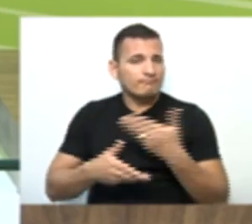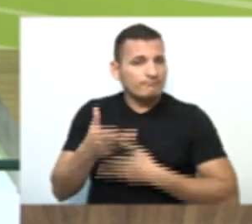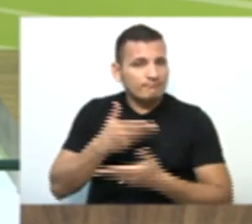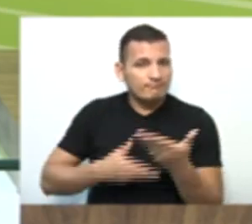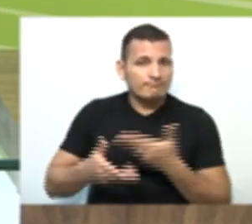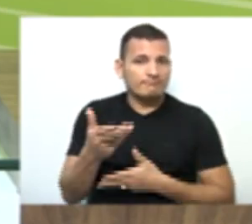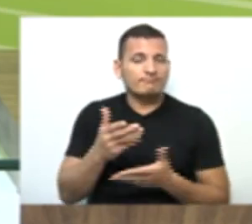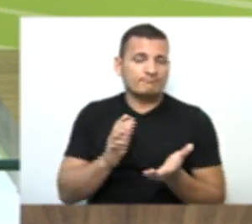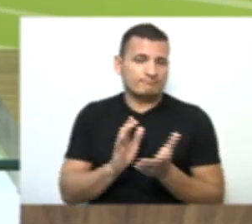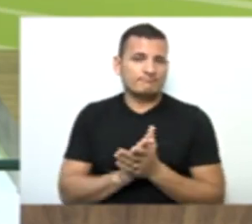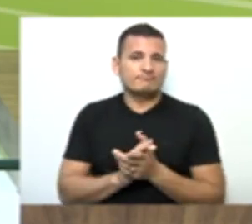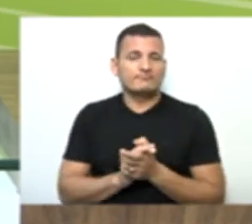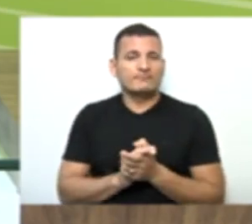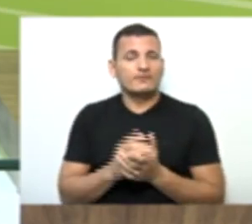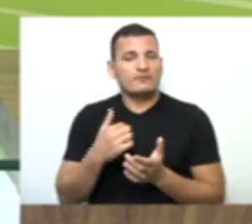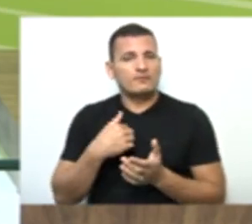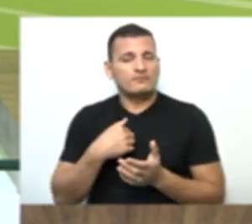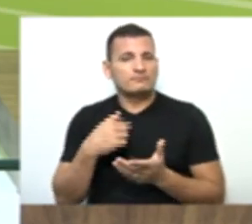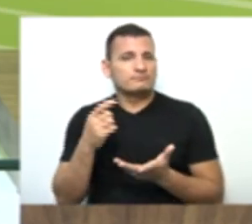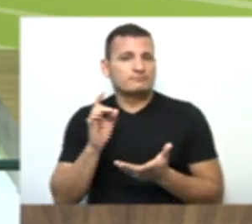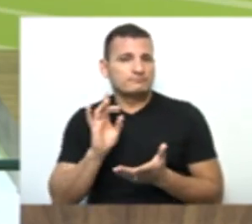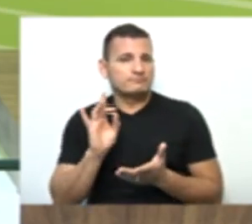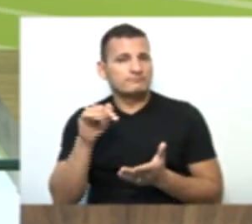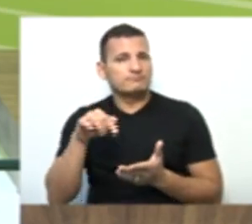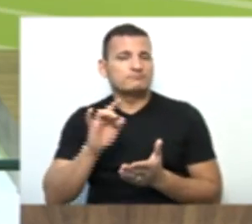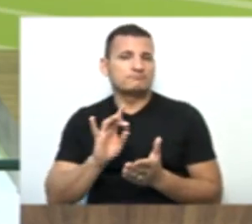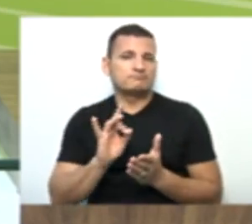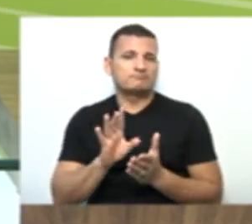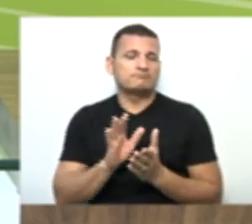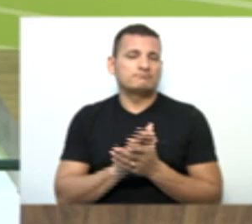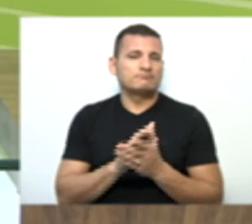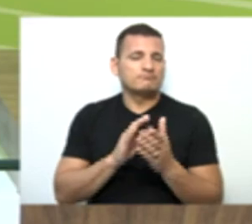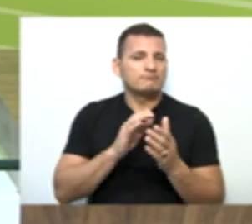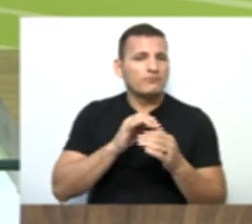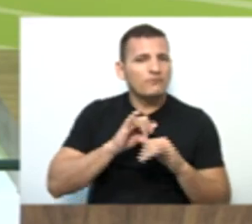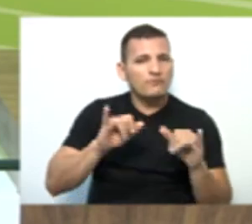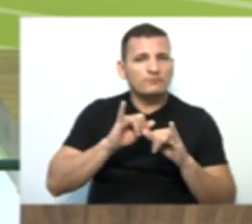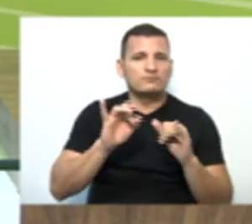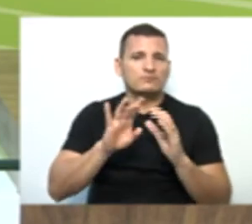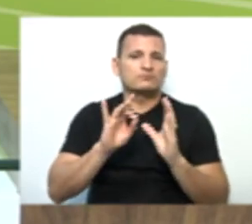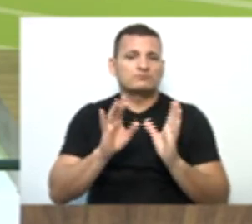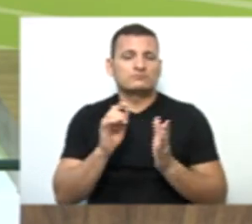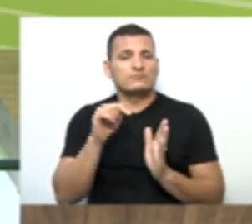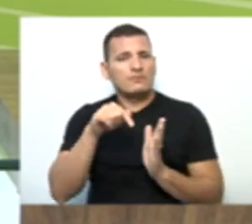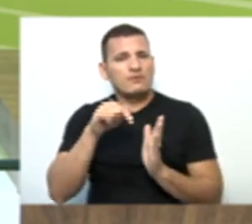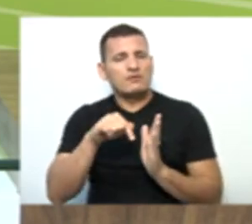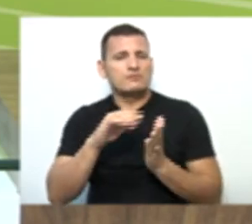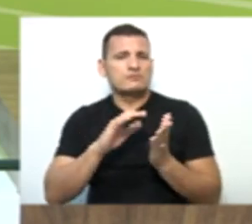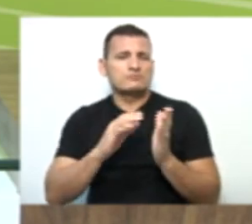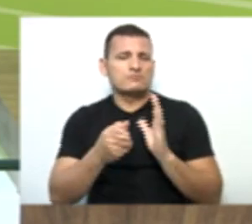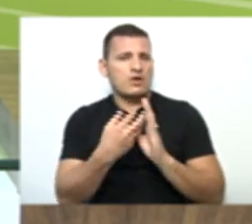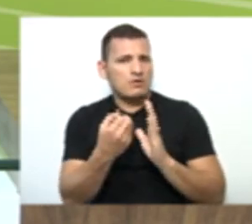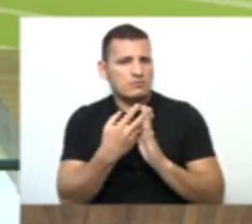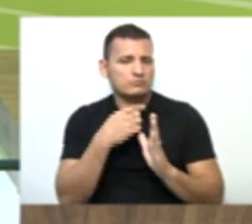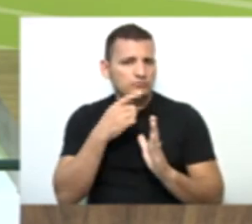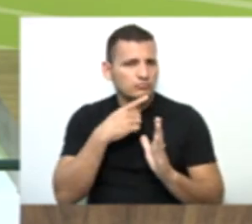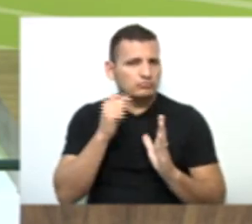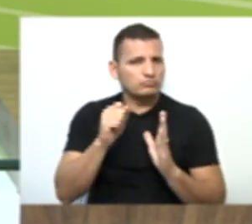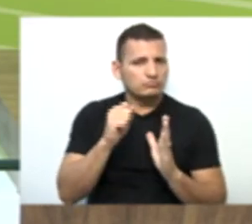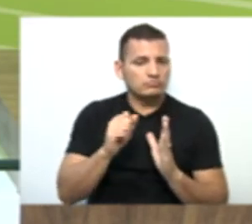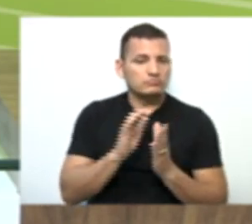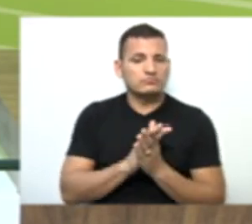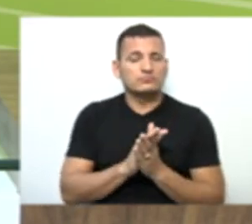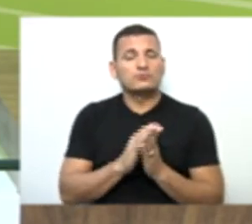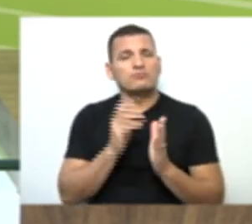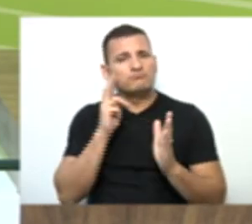professora Fernanda. Eu estou aqui como um processo de transição. Então, essa ferramentazinha aqui, qualquer dúvida, pode enviar. Olha, já recebi